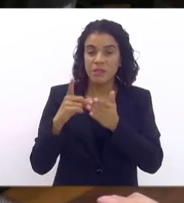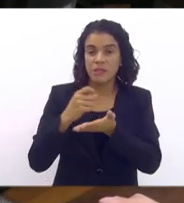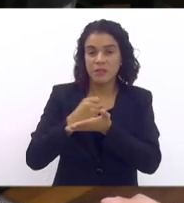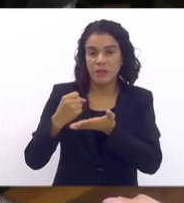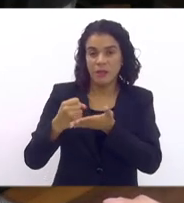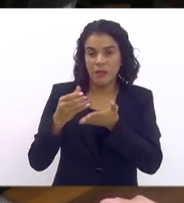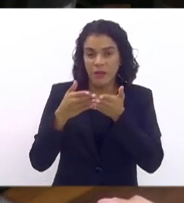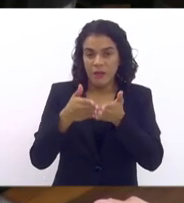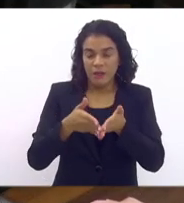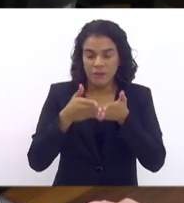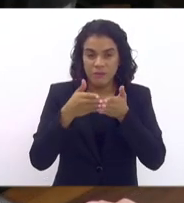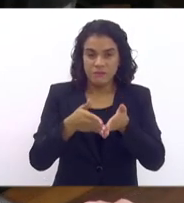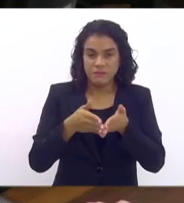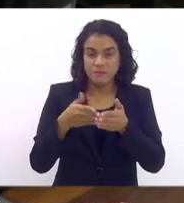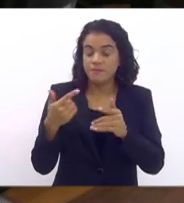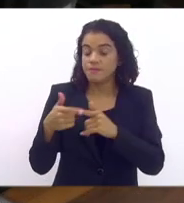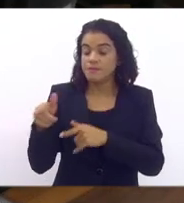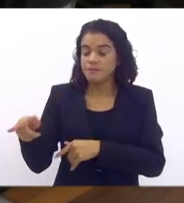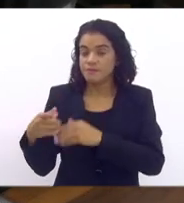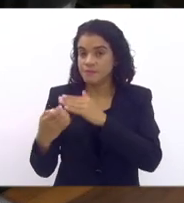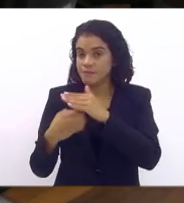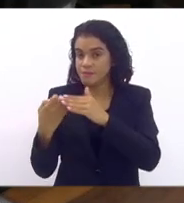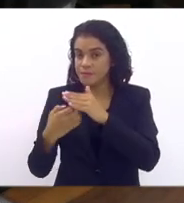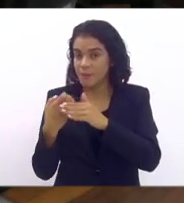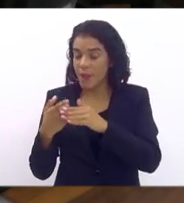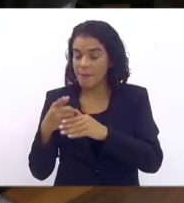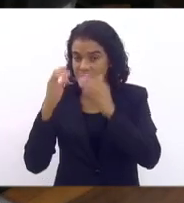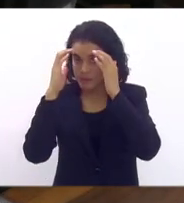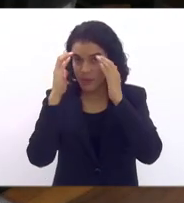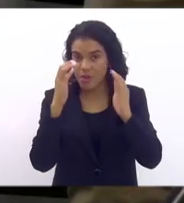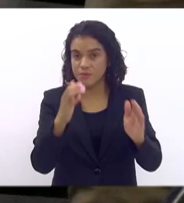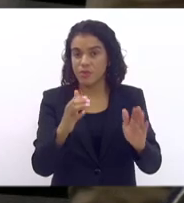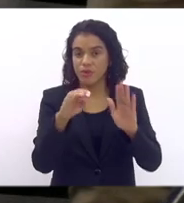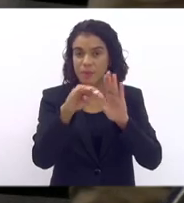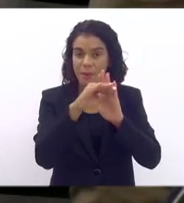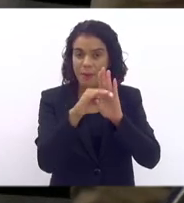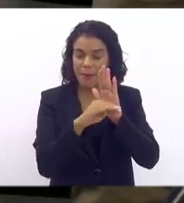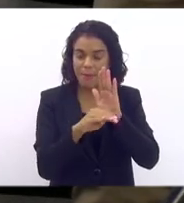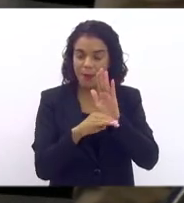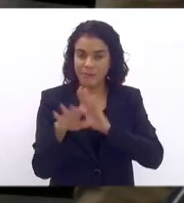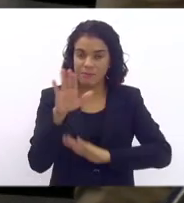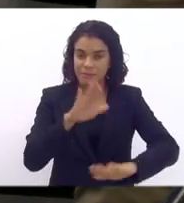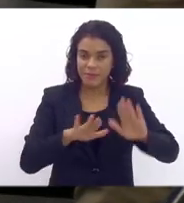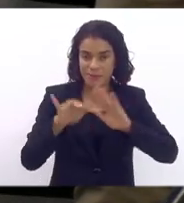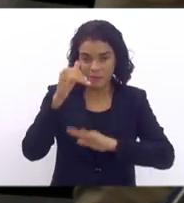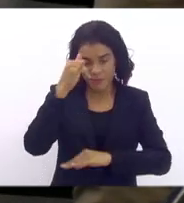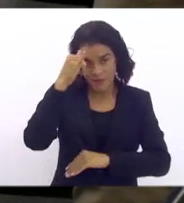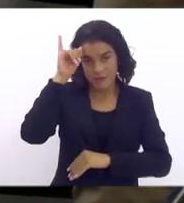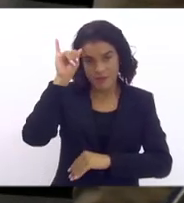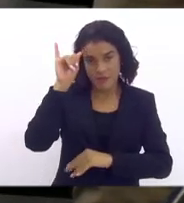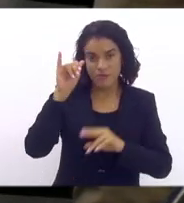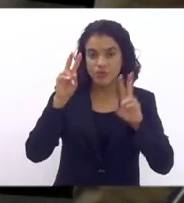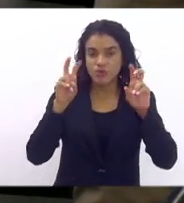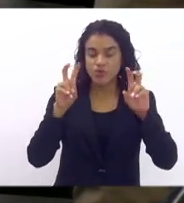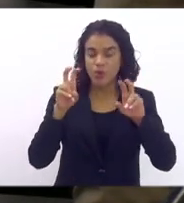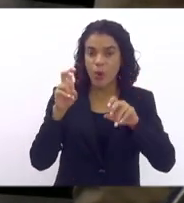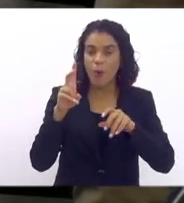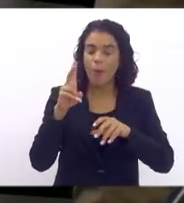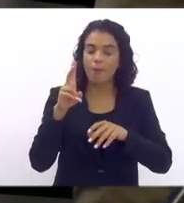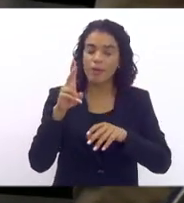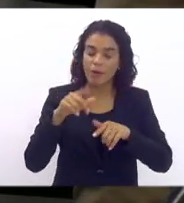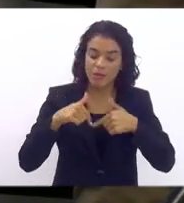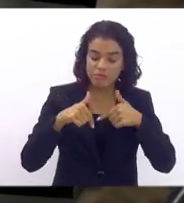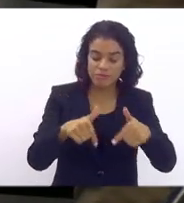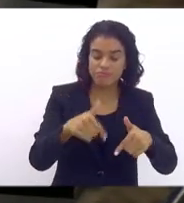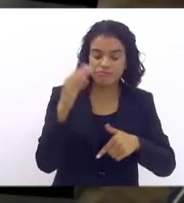o navio por ela não atender as medidas de prevenção que tinham na sua licença ambiental previsão no seu plano de emergência individual